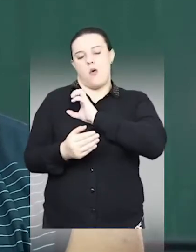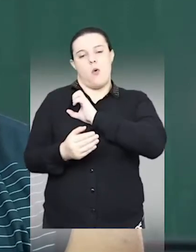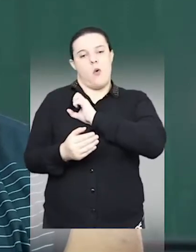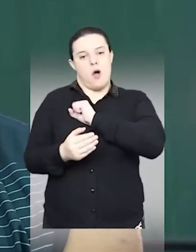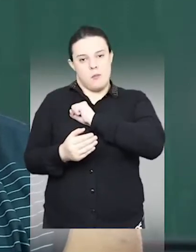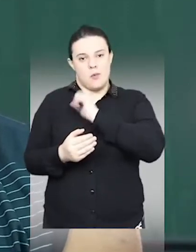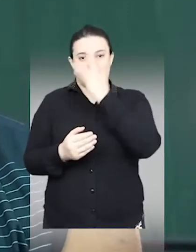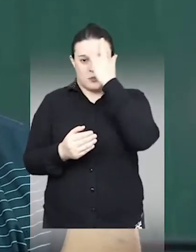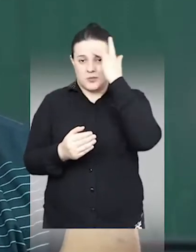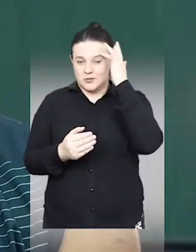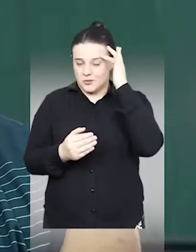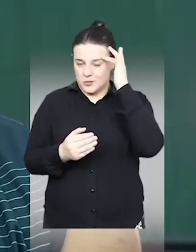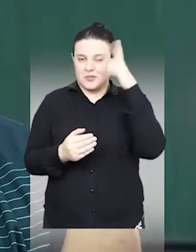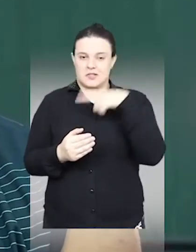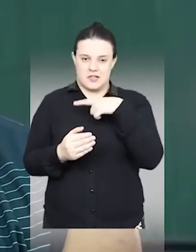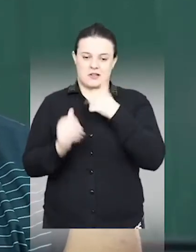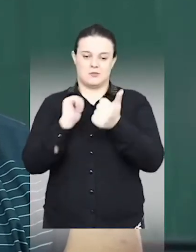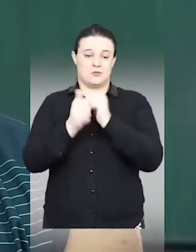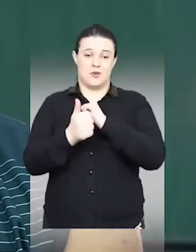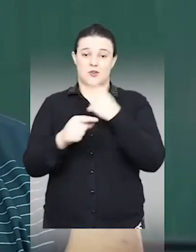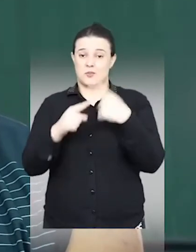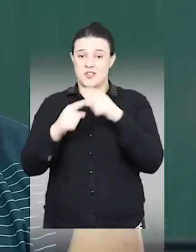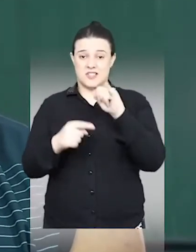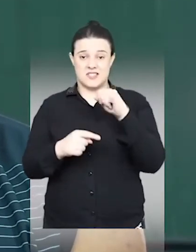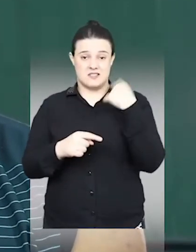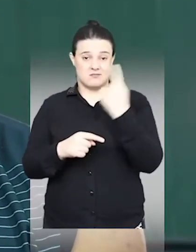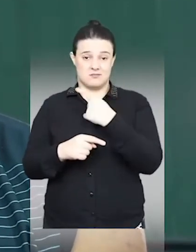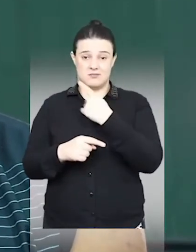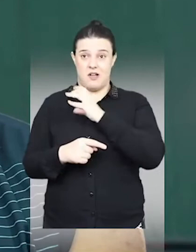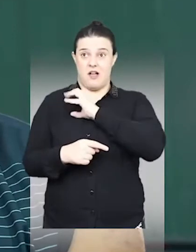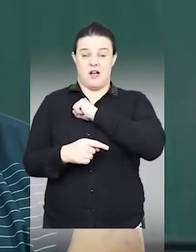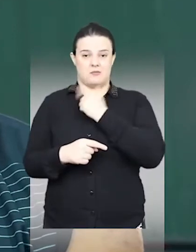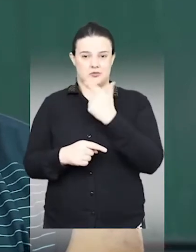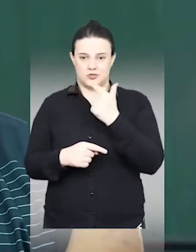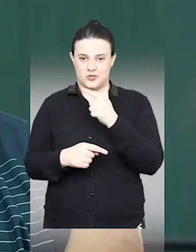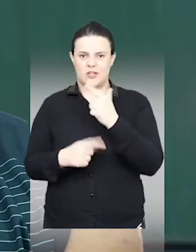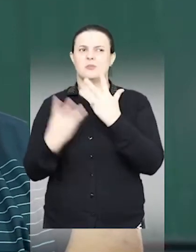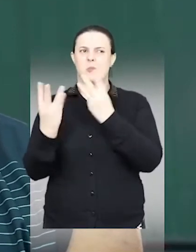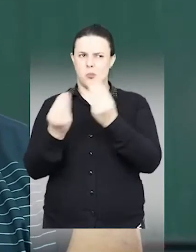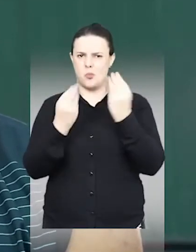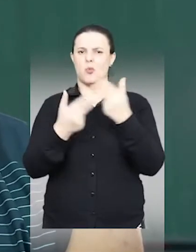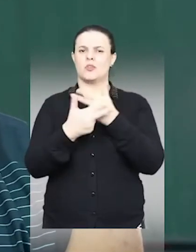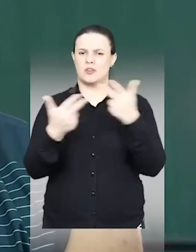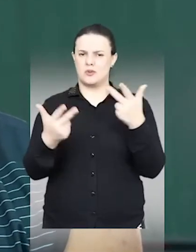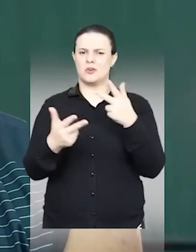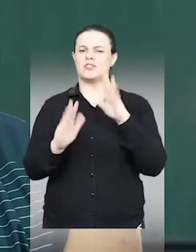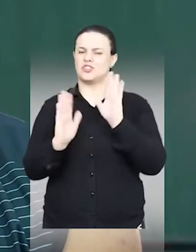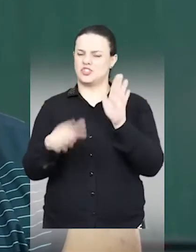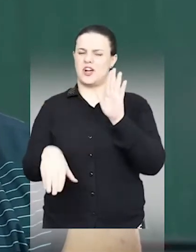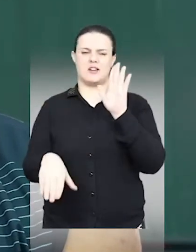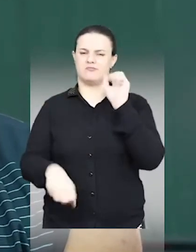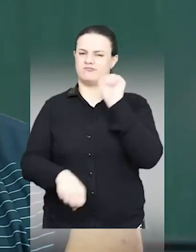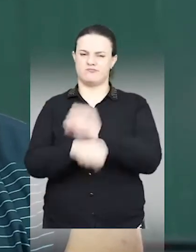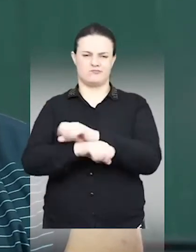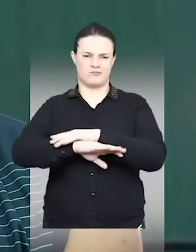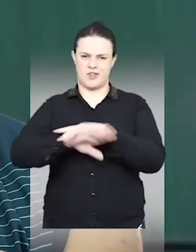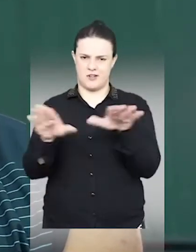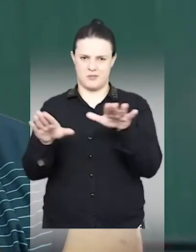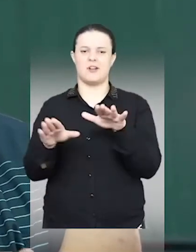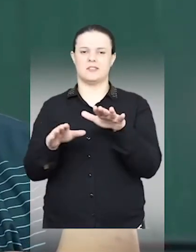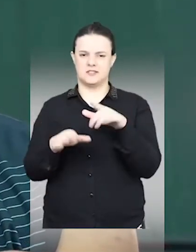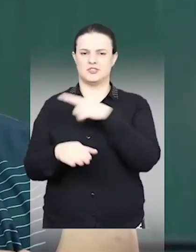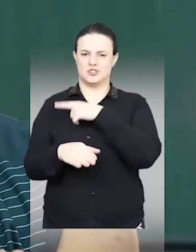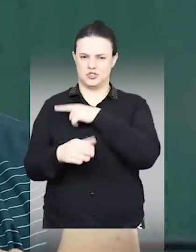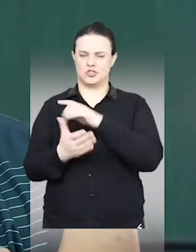amor pelo esporte, porque se não fosse isso muitas modalidades já teriam acabado, as